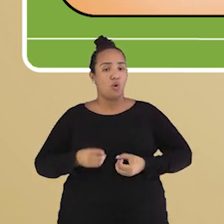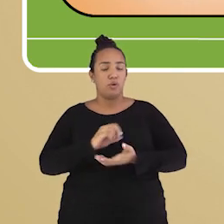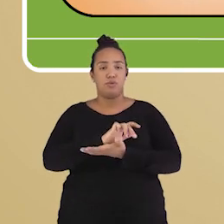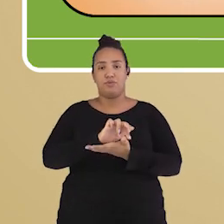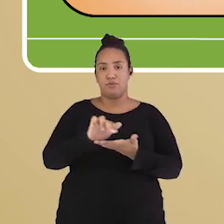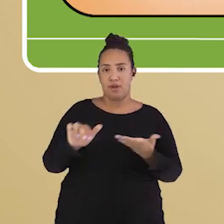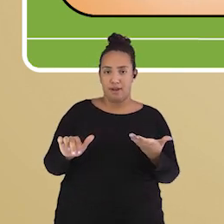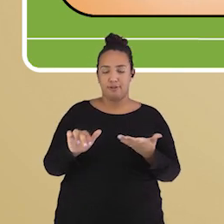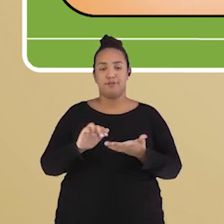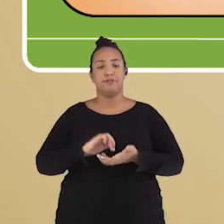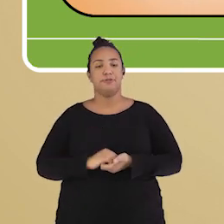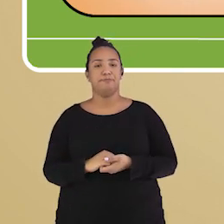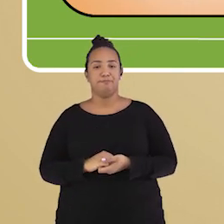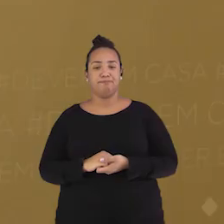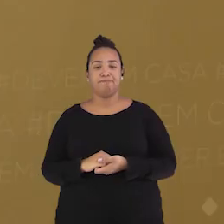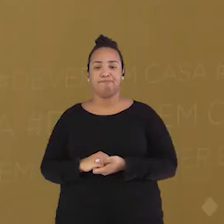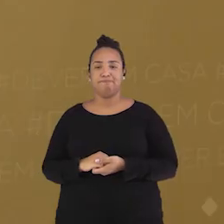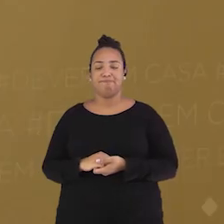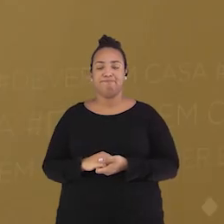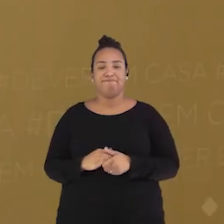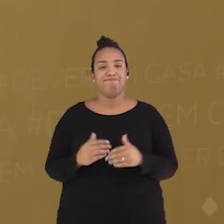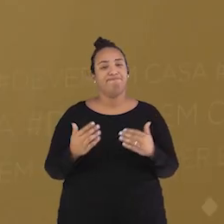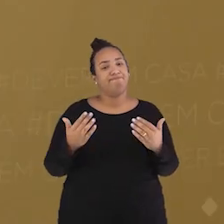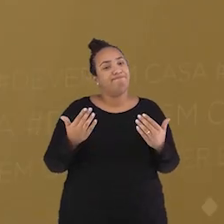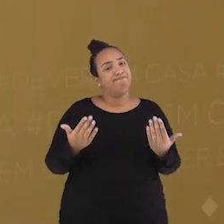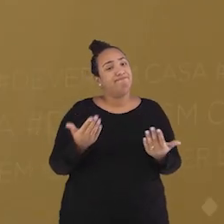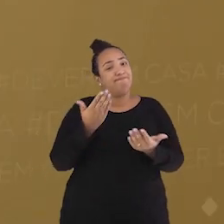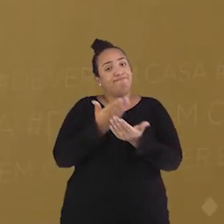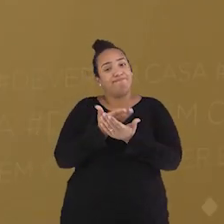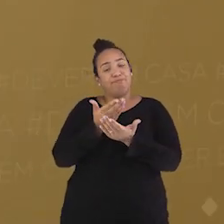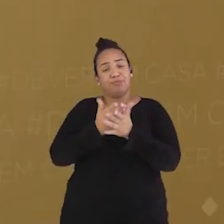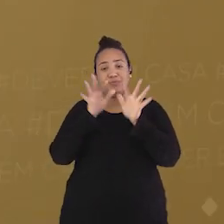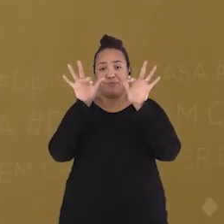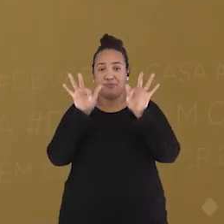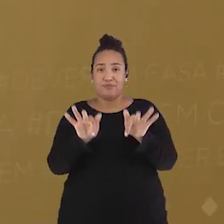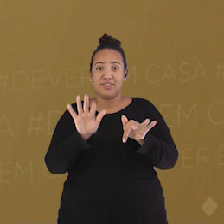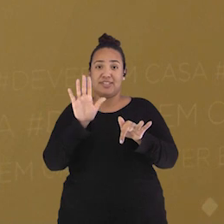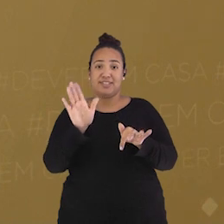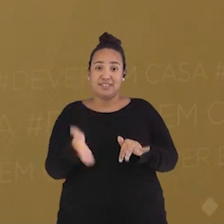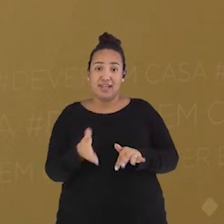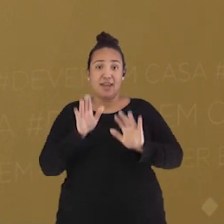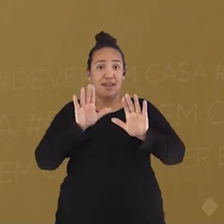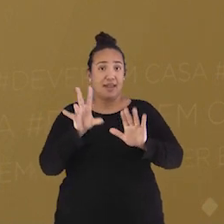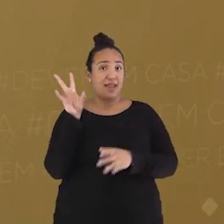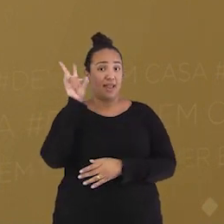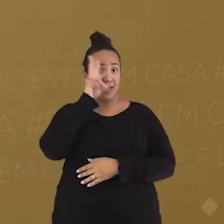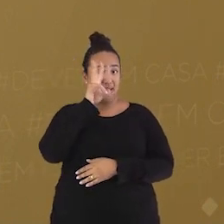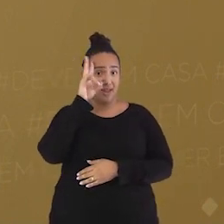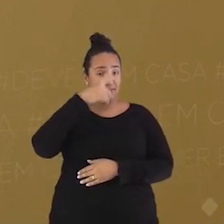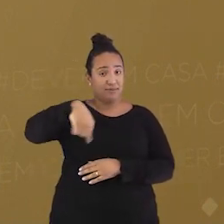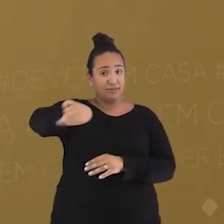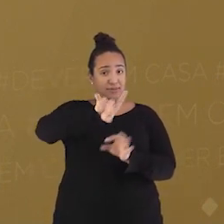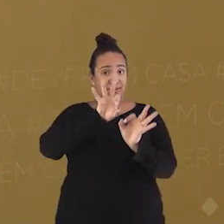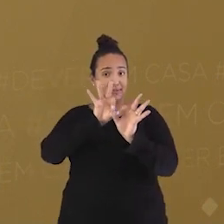ocorrem os impulsos nervosos. Nossa aula chegou ao fim, mas